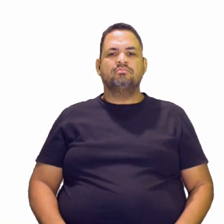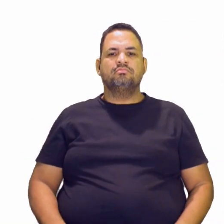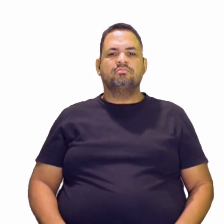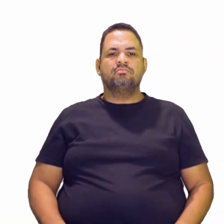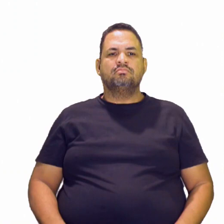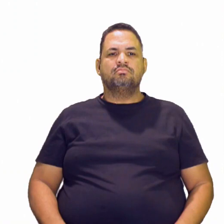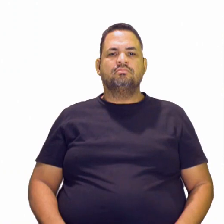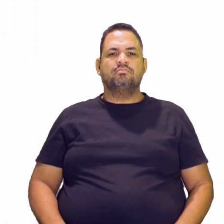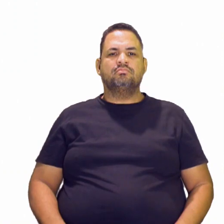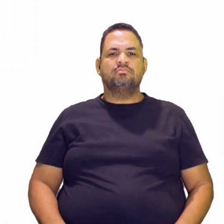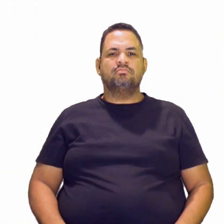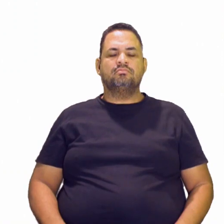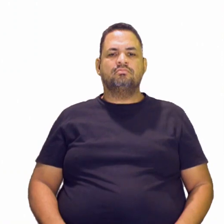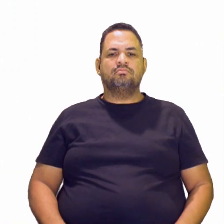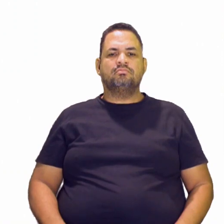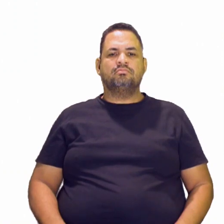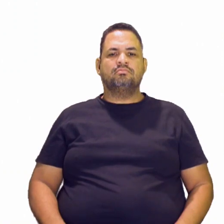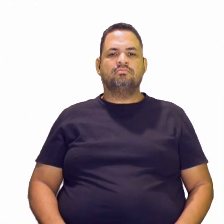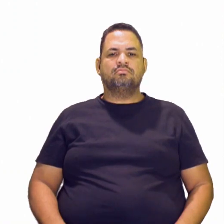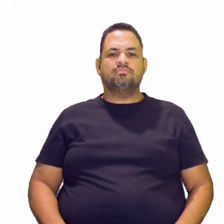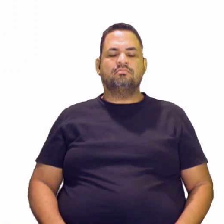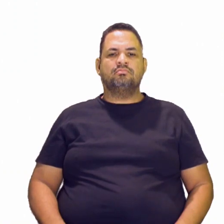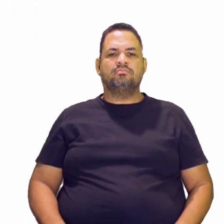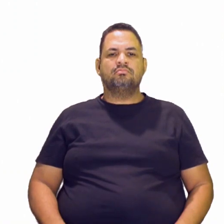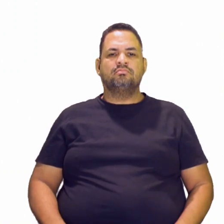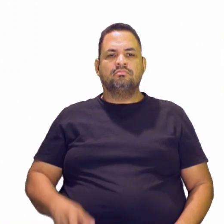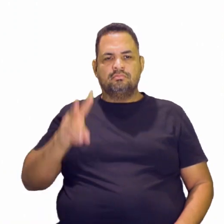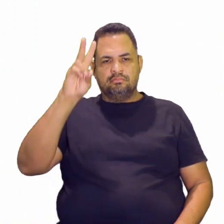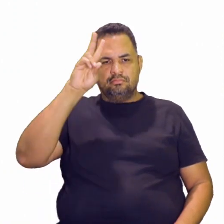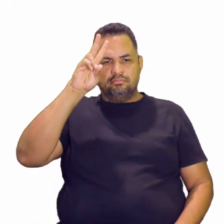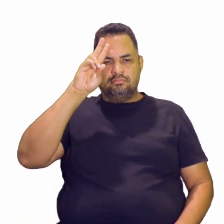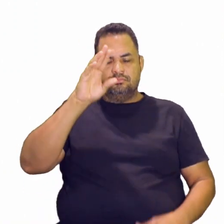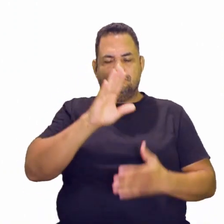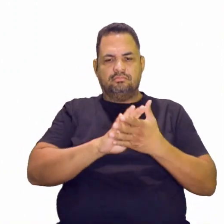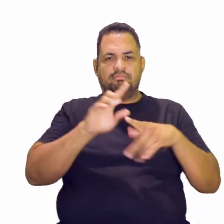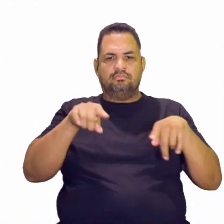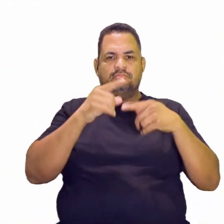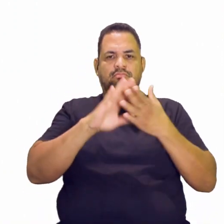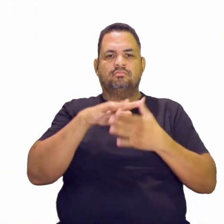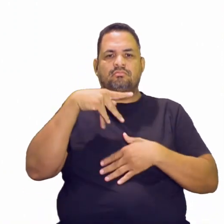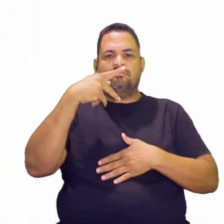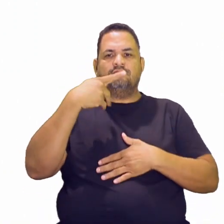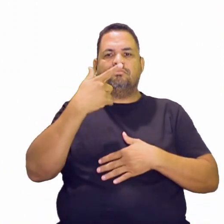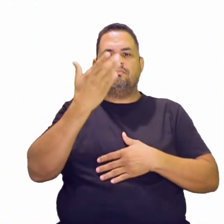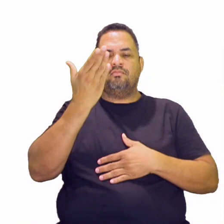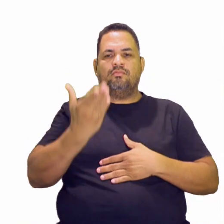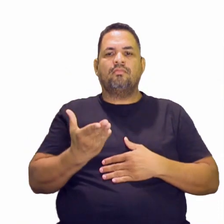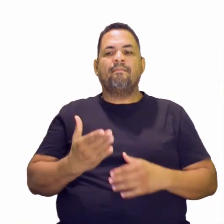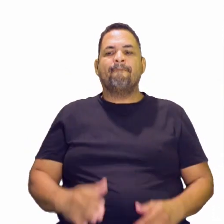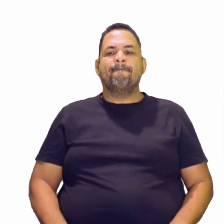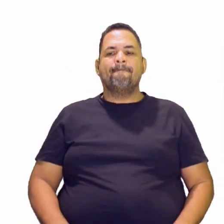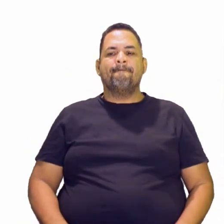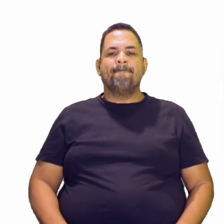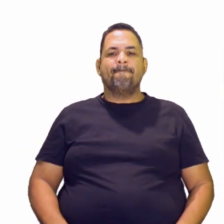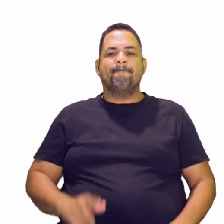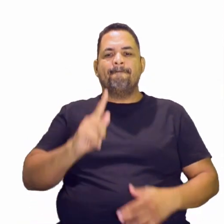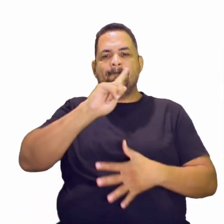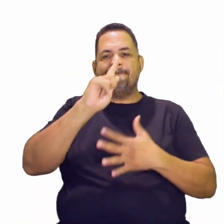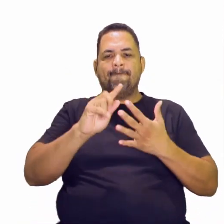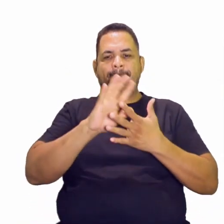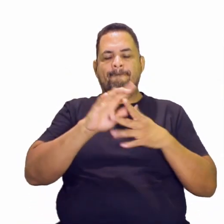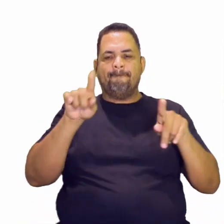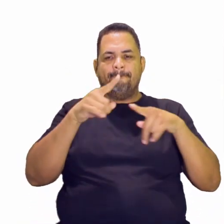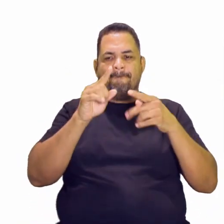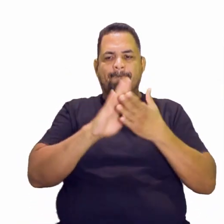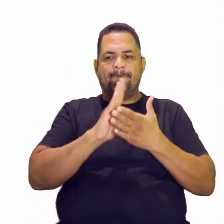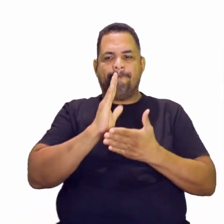com o tema História da Música, parte 2. Falamos aí um pouco de gêneros musicais,